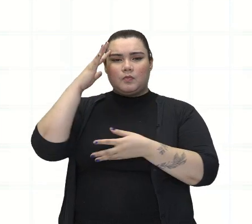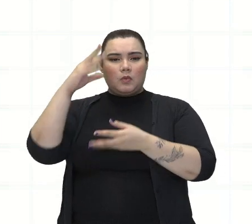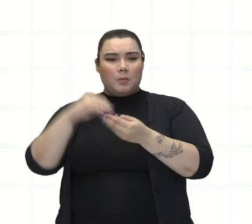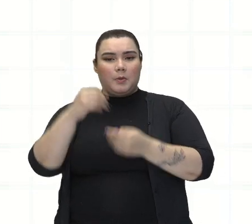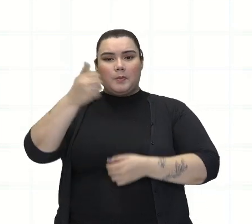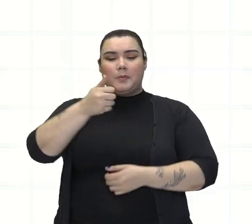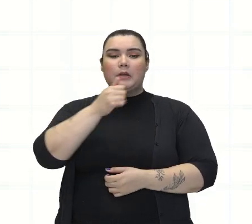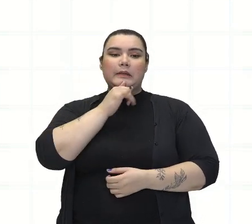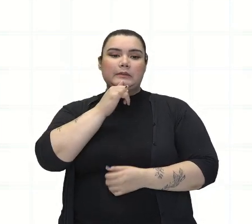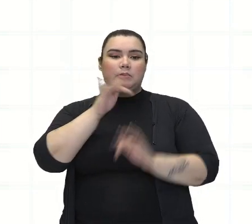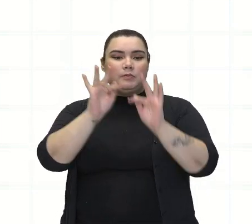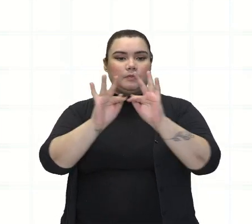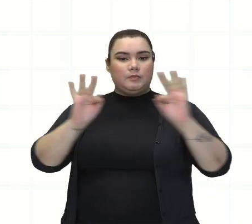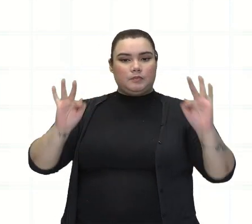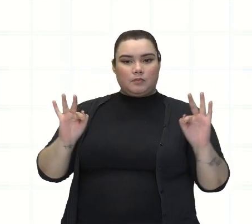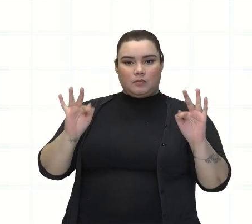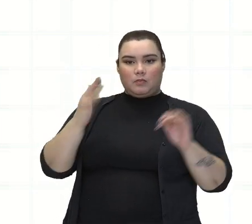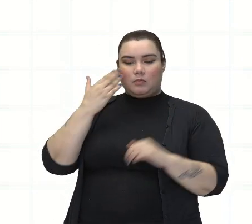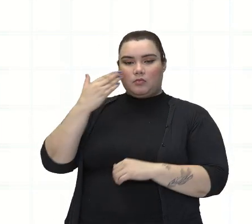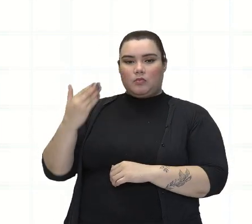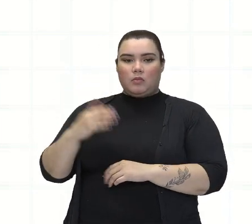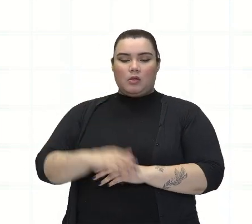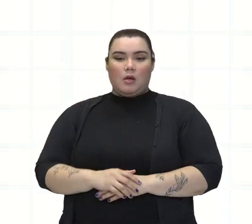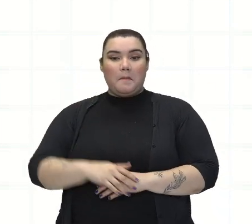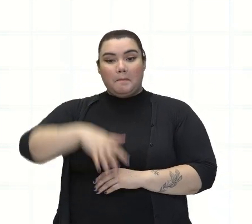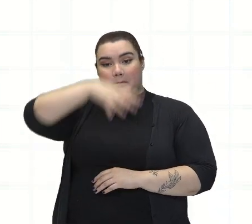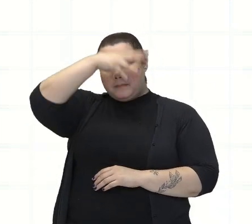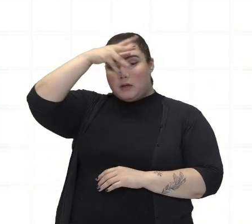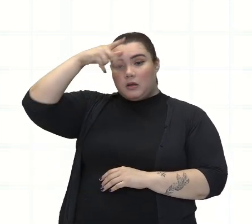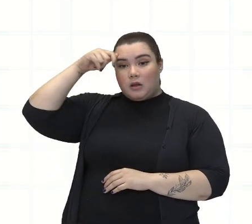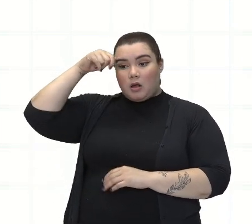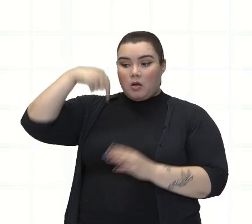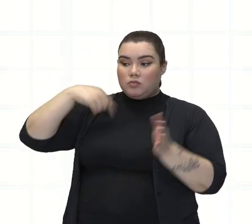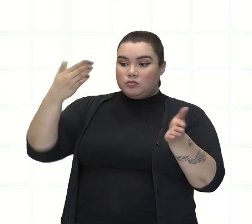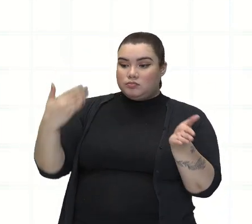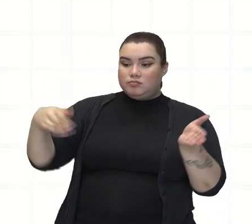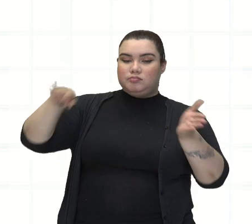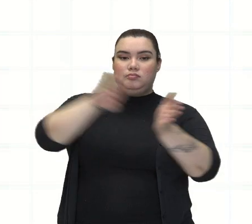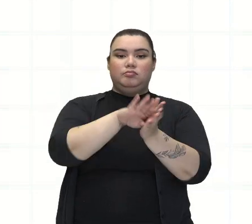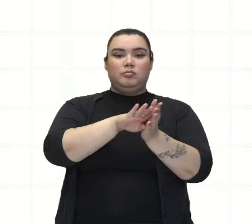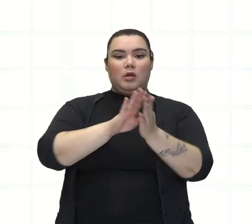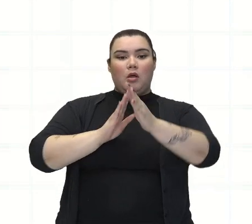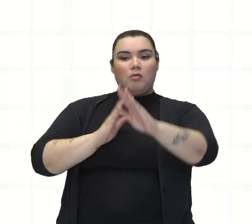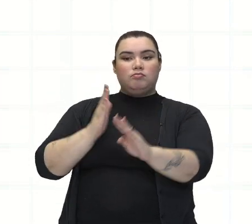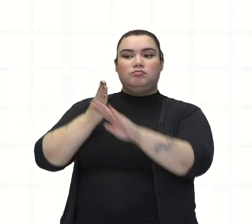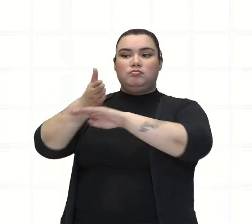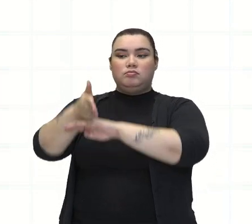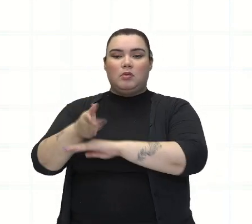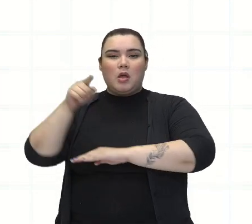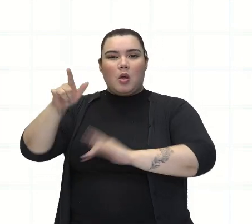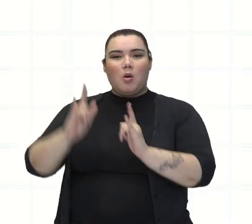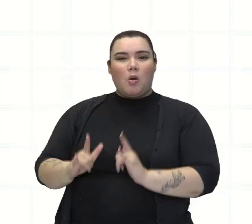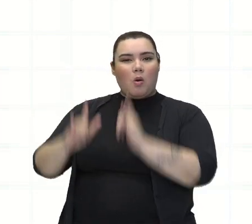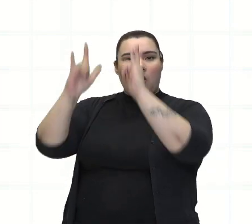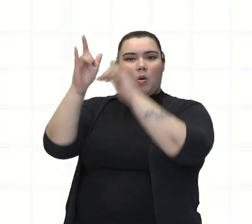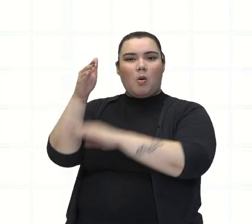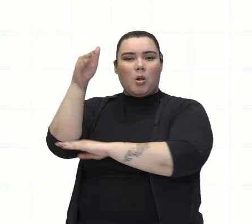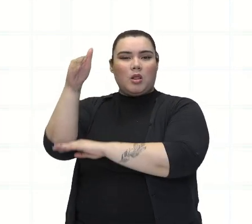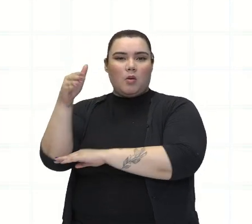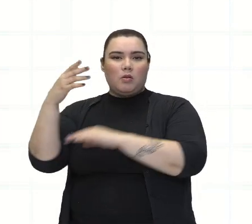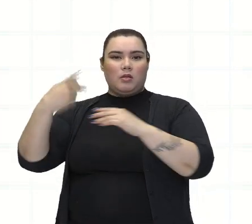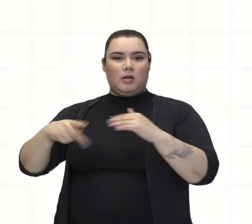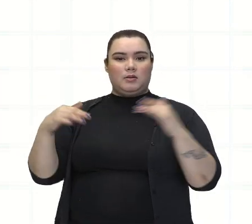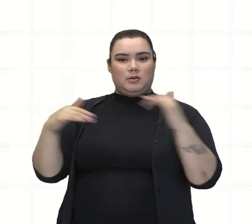exemplo. Eu cheguei em Manaus e vou ficar em um hotel da cidade. Olha que